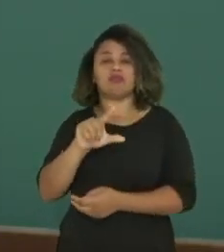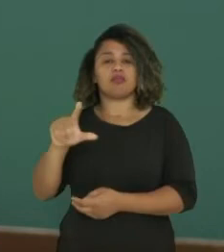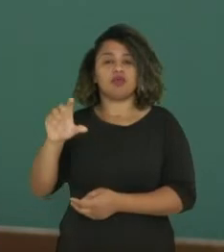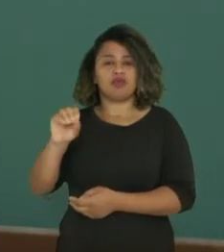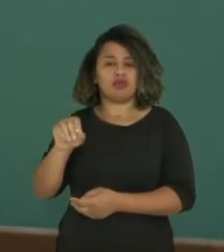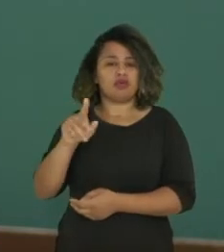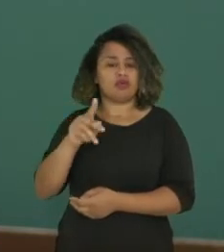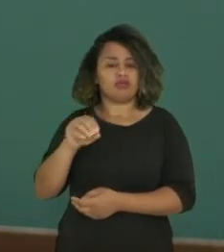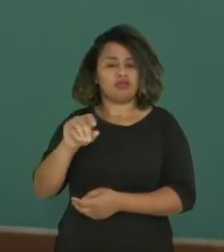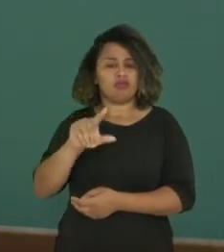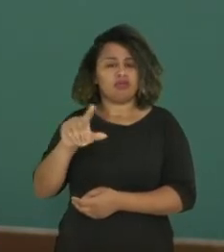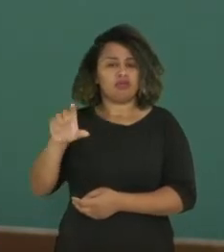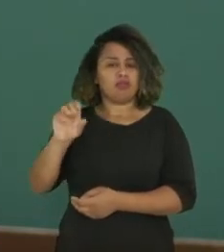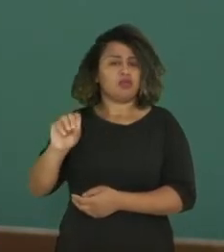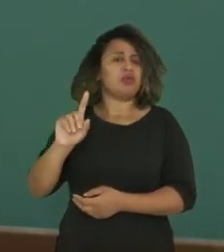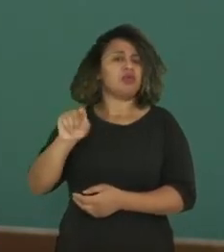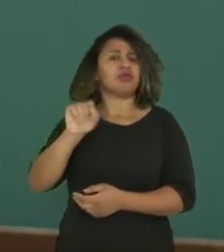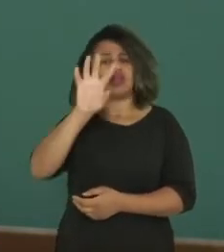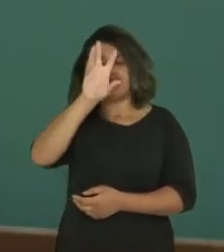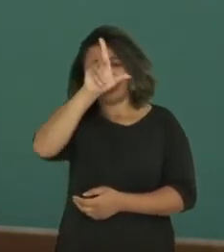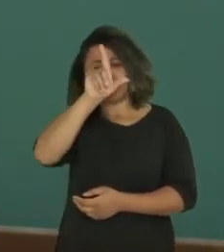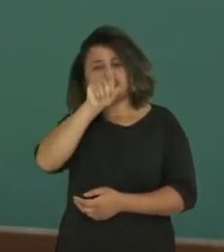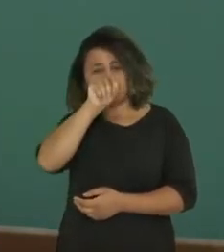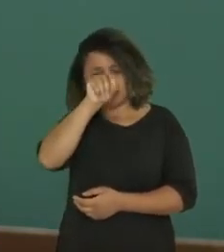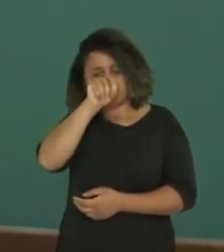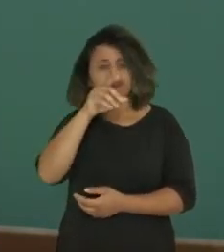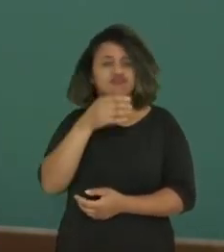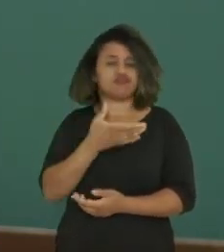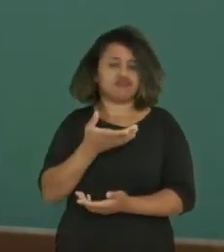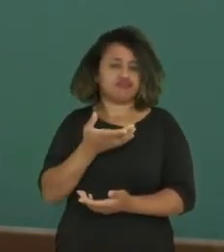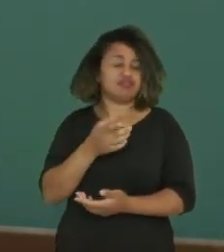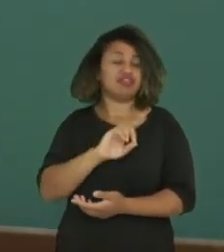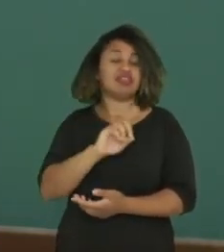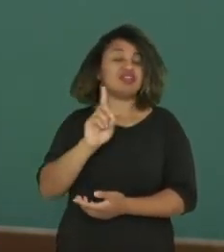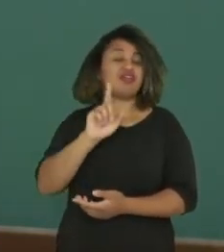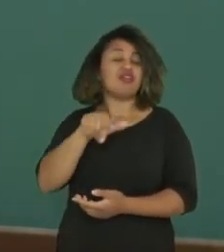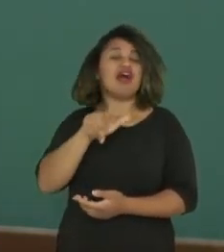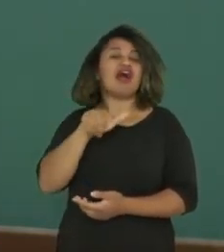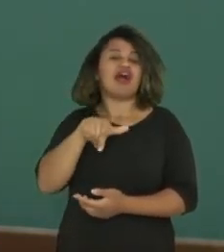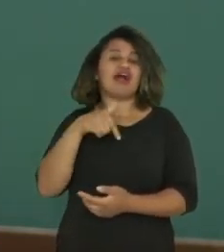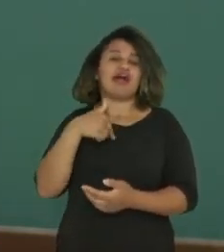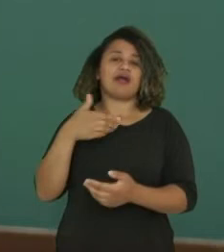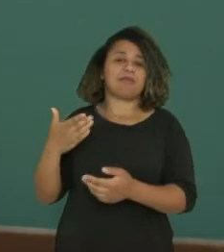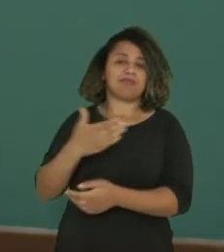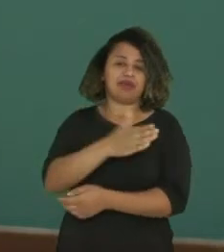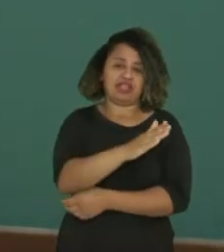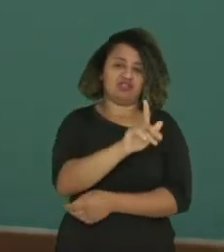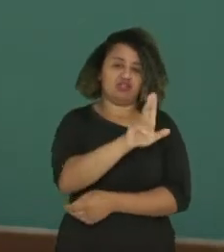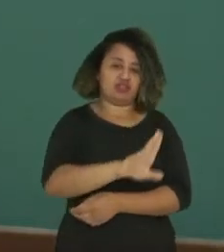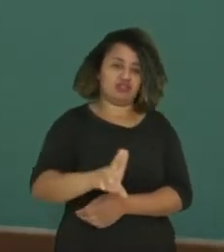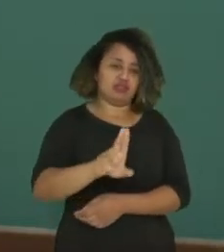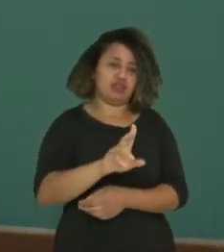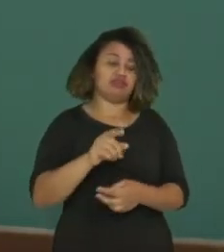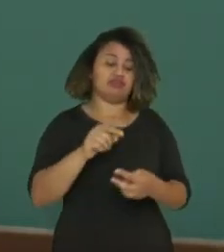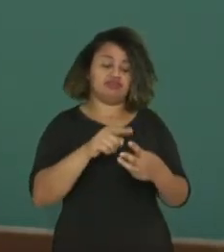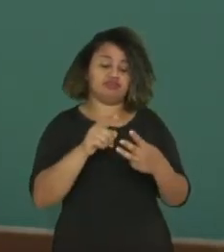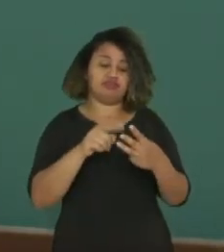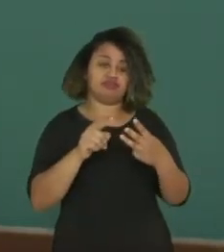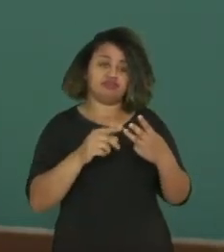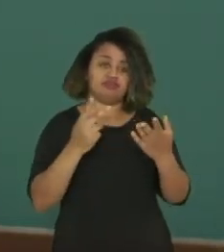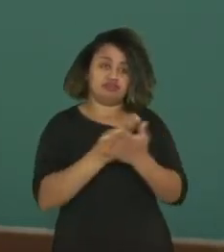pollo faz referência ao quê? Ao frango. E não é o frango, e sim o pescado, que é o peixe, tá? Então, três errinhos